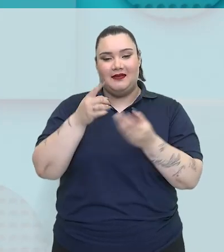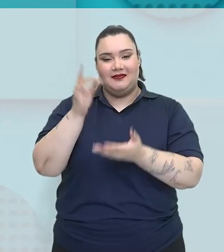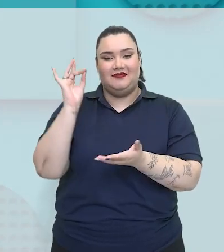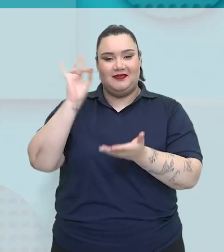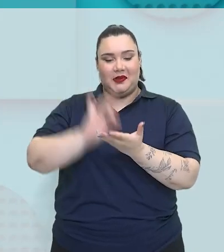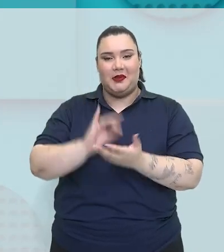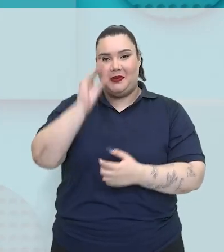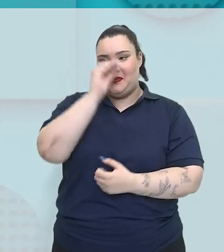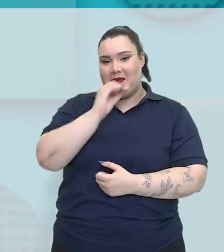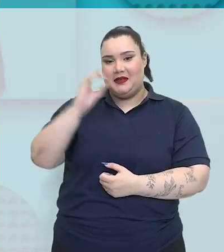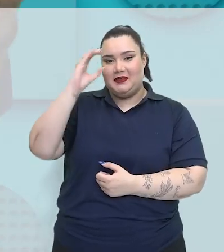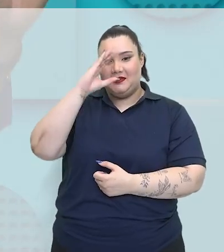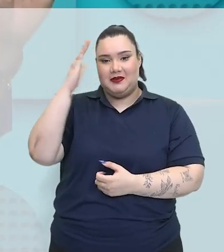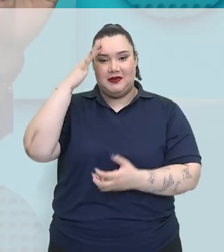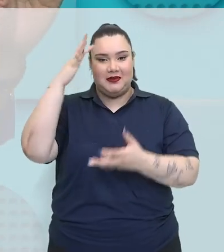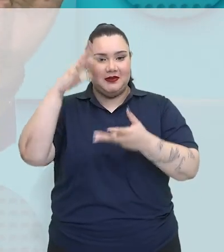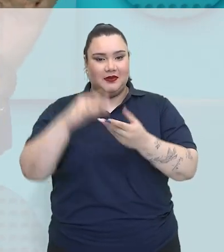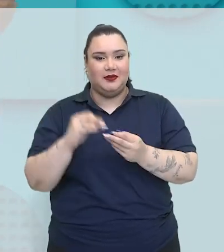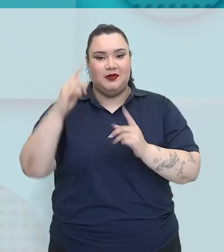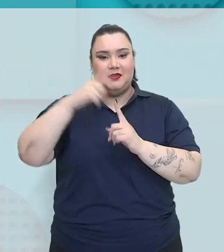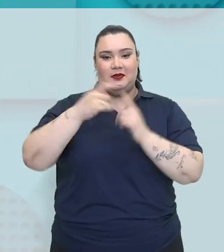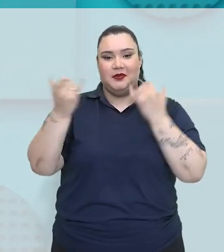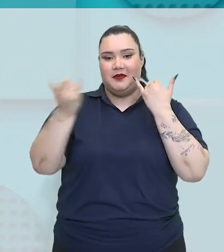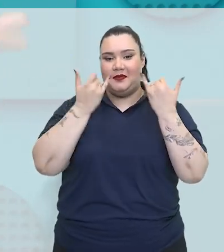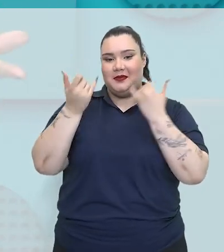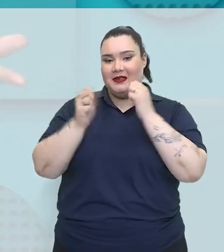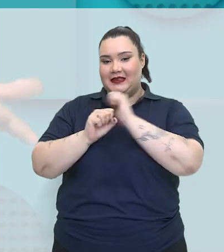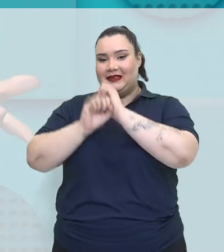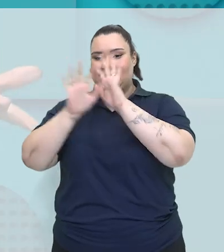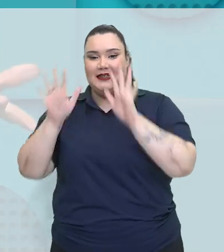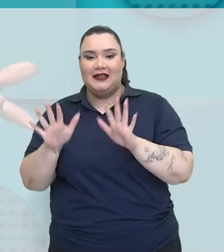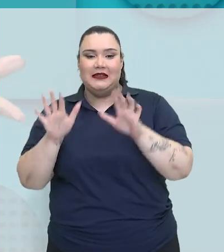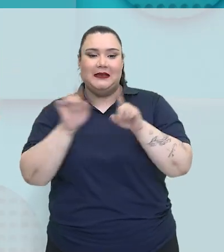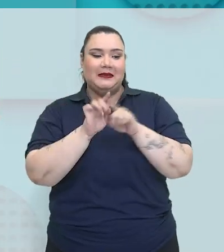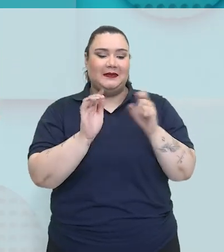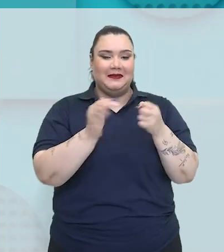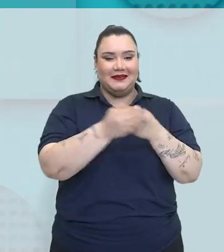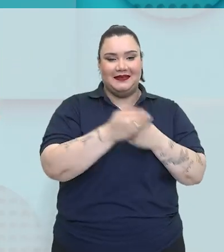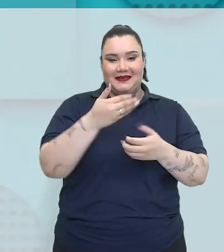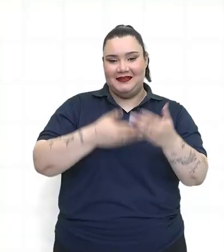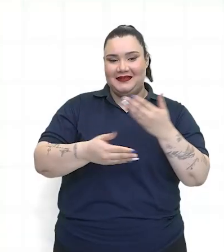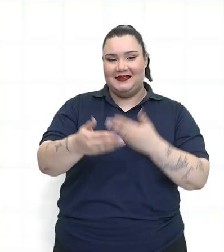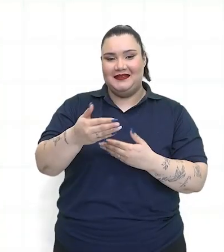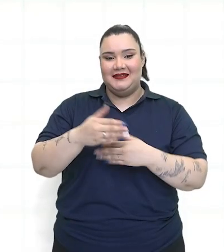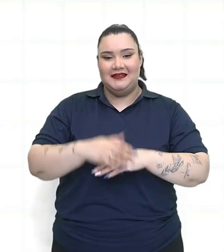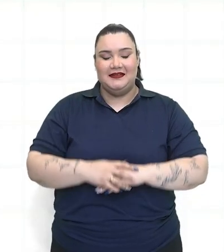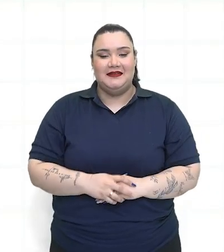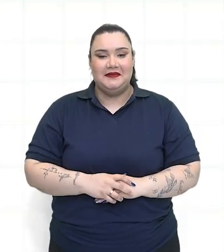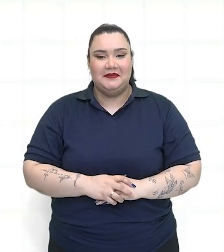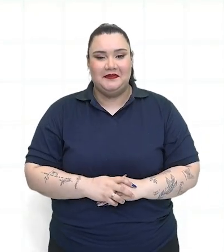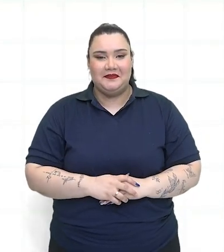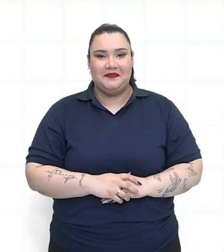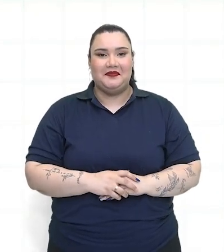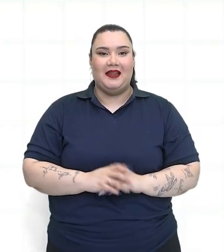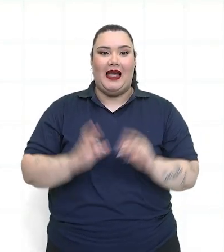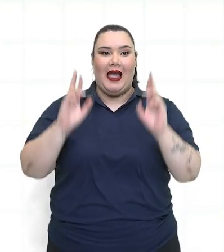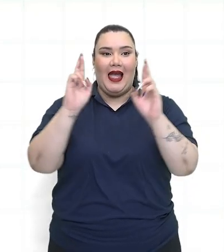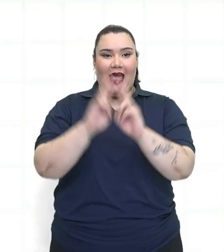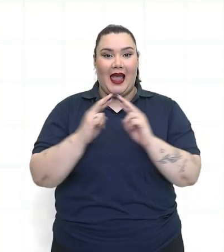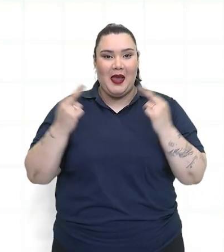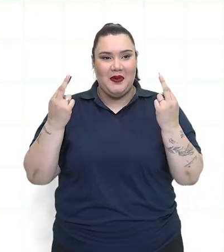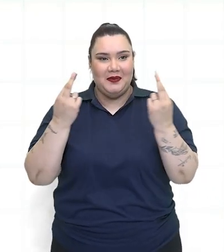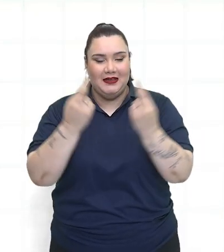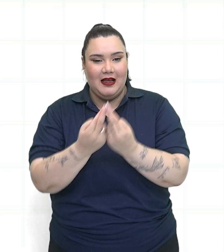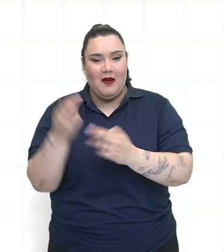ainda mais seus conhecimentos sobre as informações explícitas e implícitas. Vamos lá. A reunião se estendeu